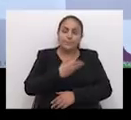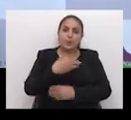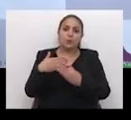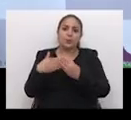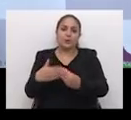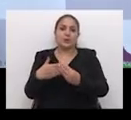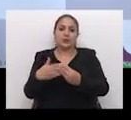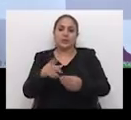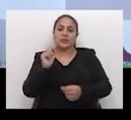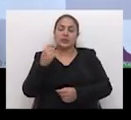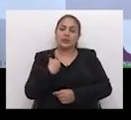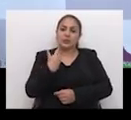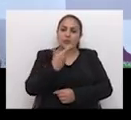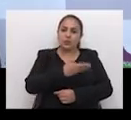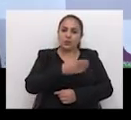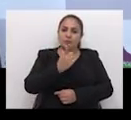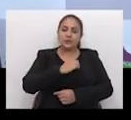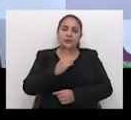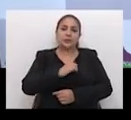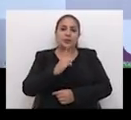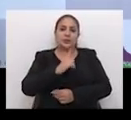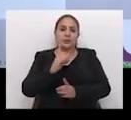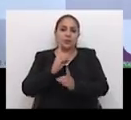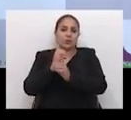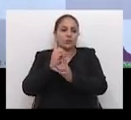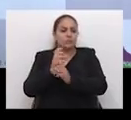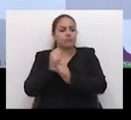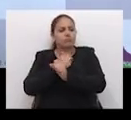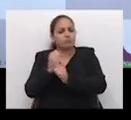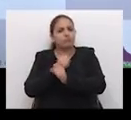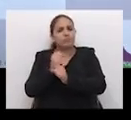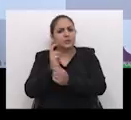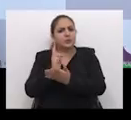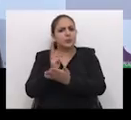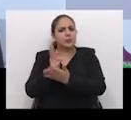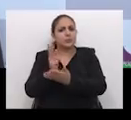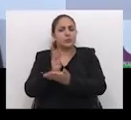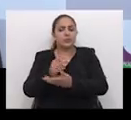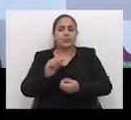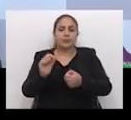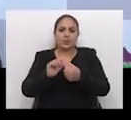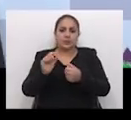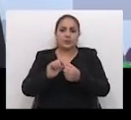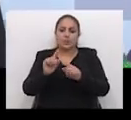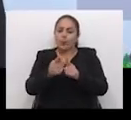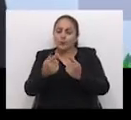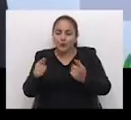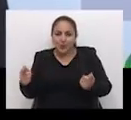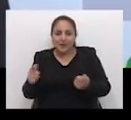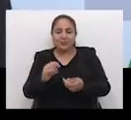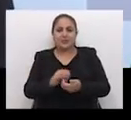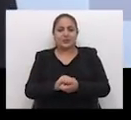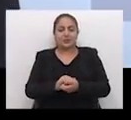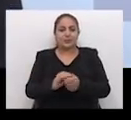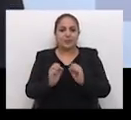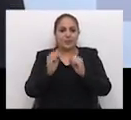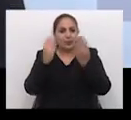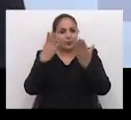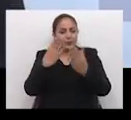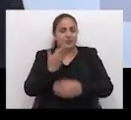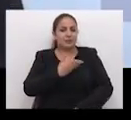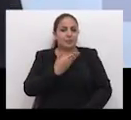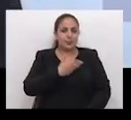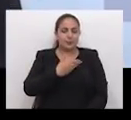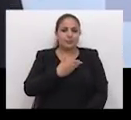que nós temos aí se encontrando, em ano se encontramos, fizemos churrasco, uma